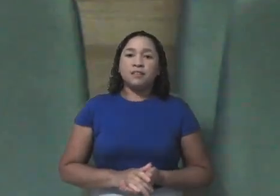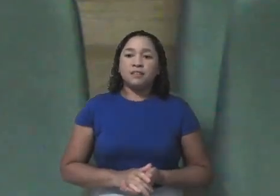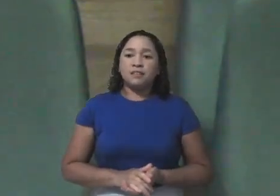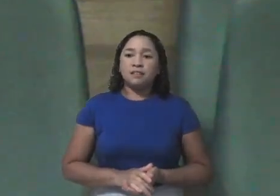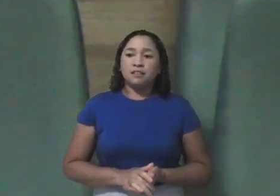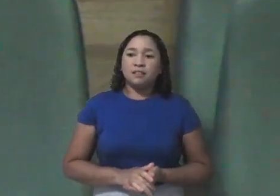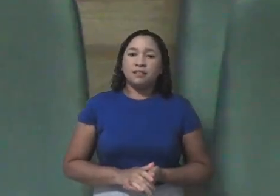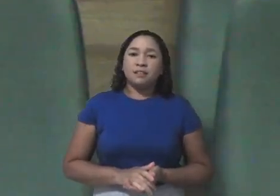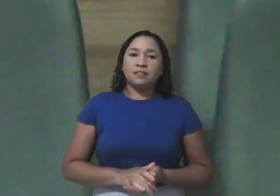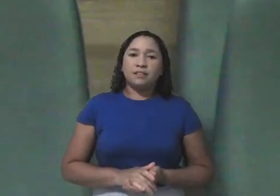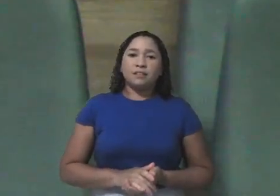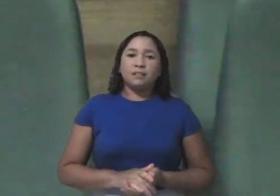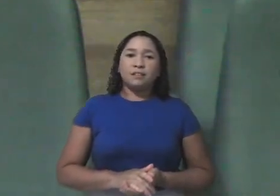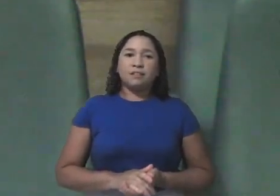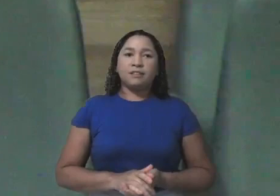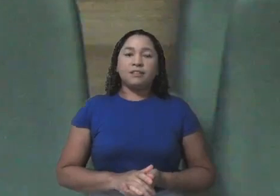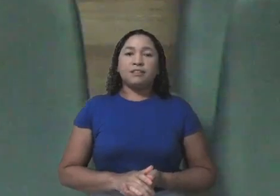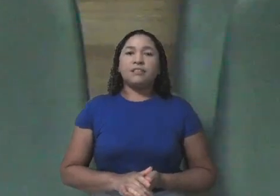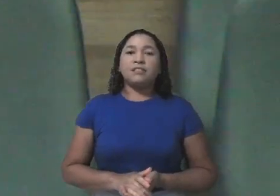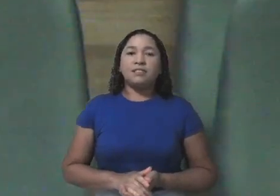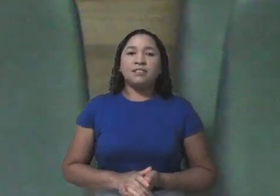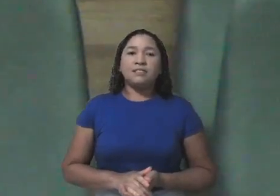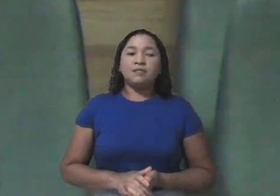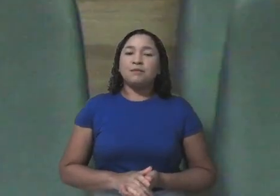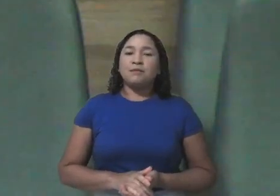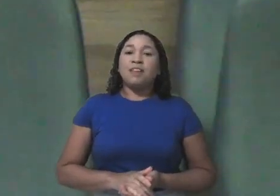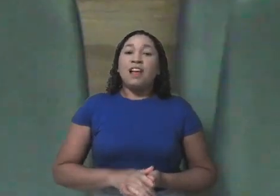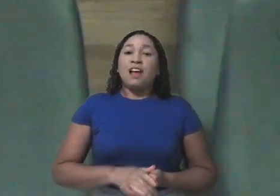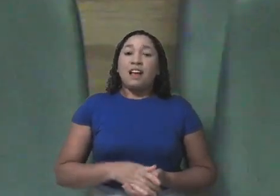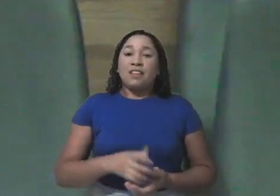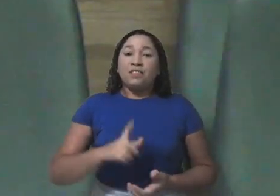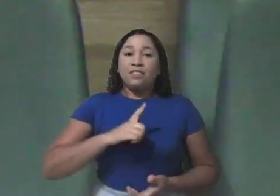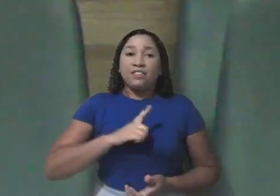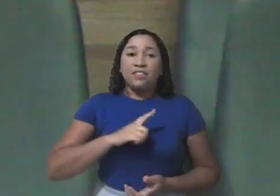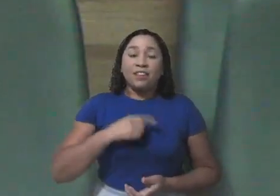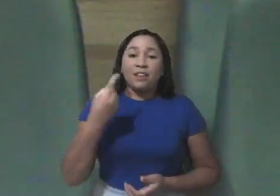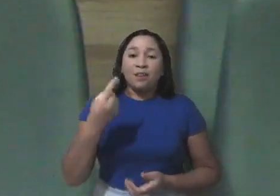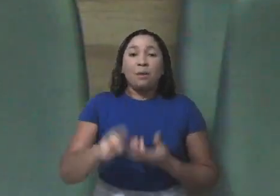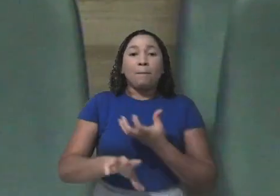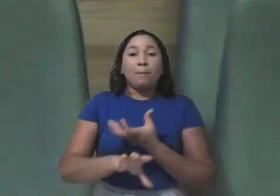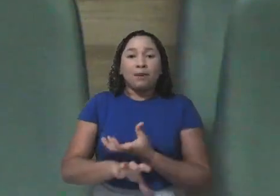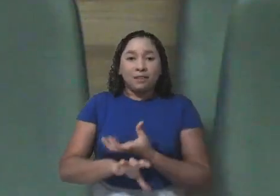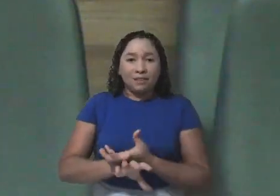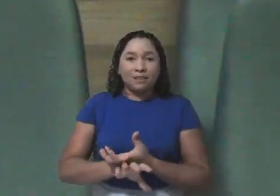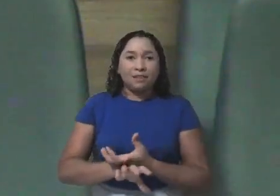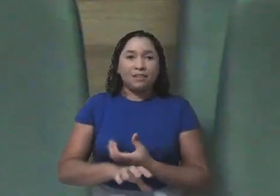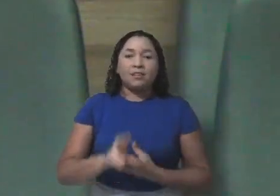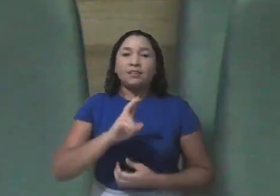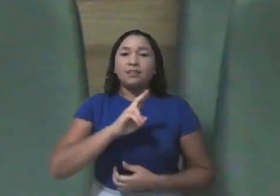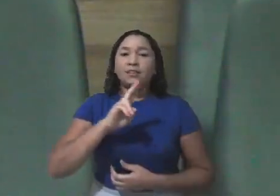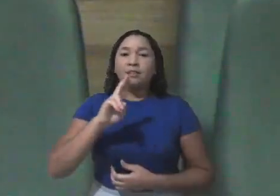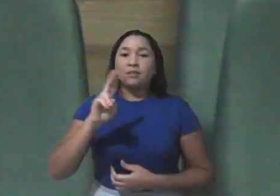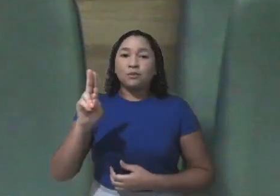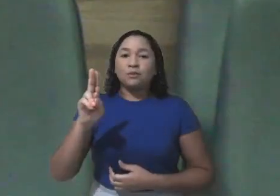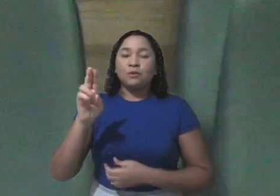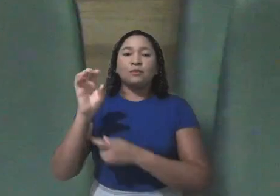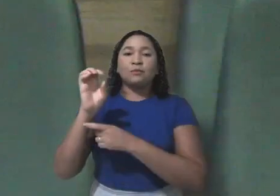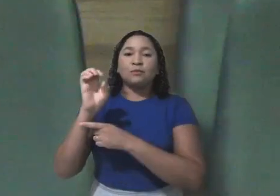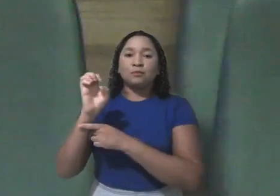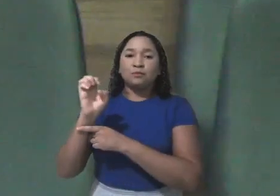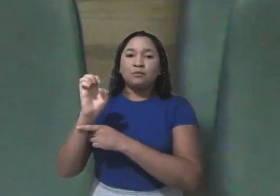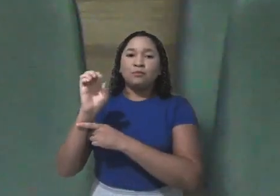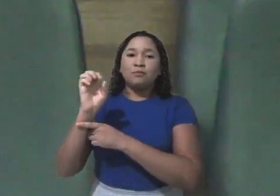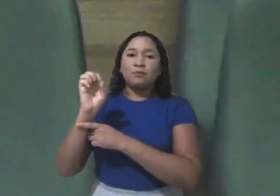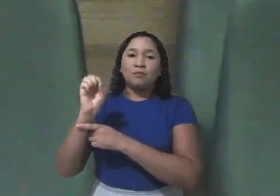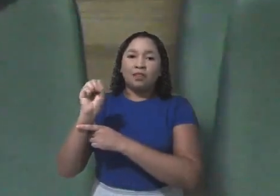textos originais. E uma dessas matérias é a escatologia. Nenhuma dessas